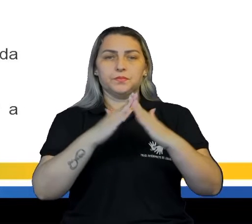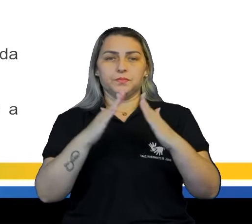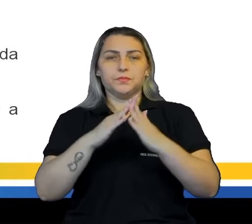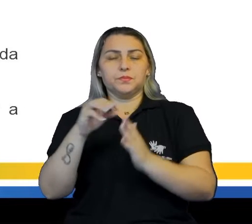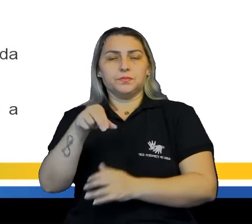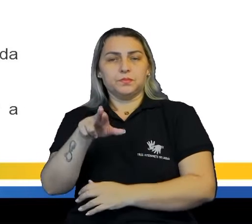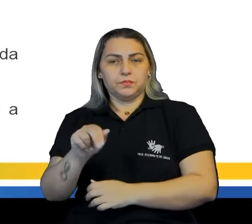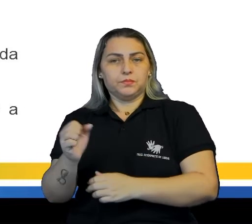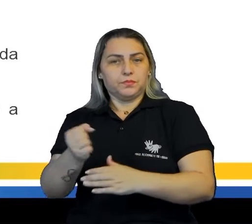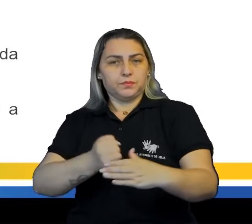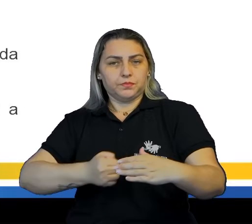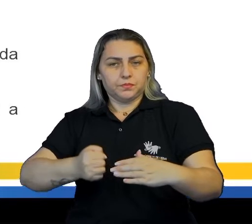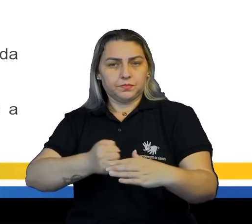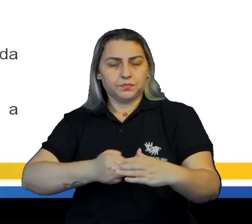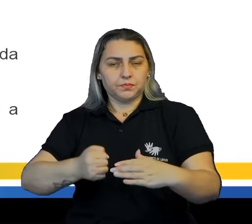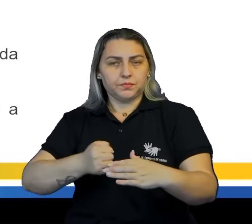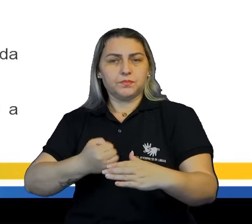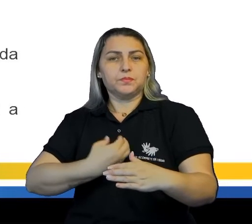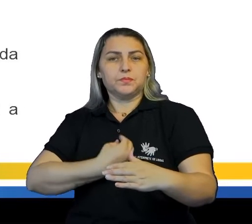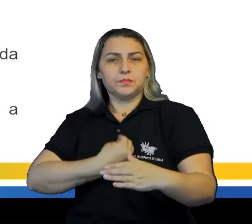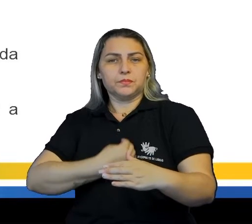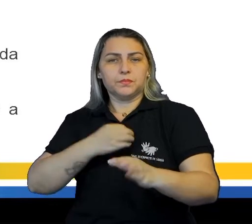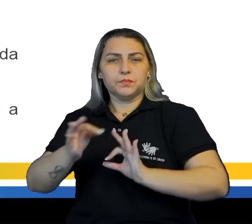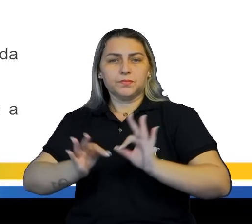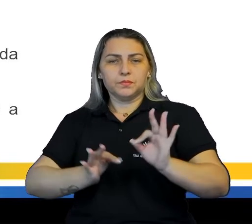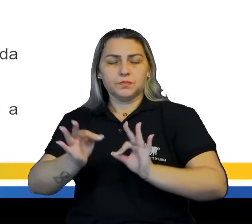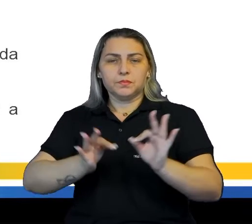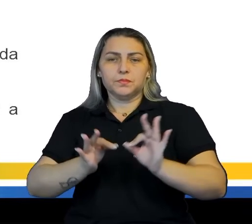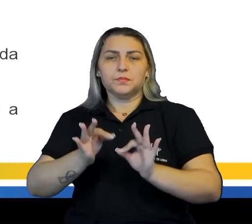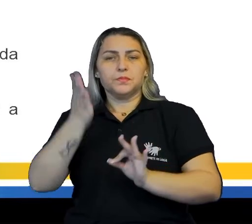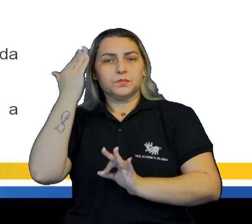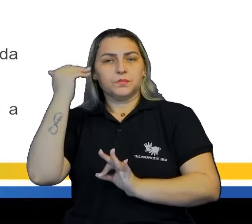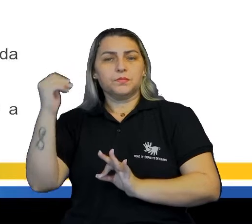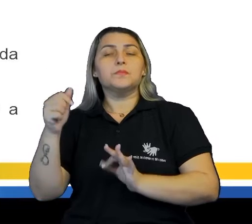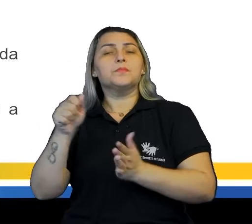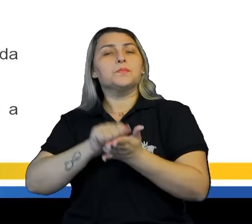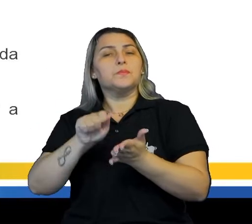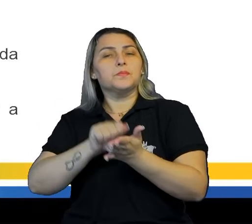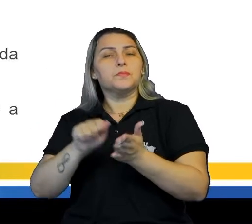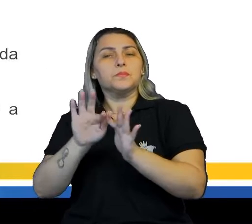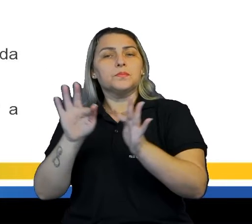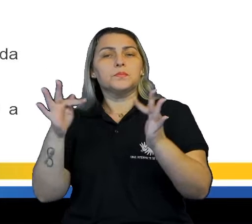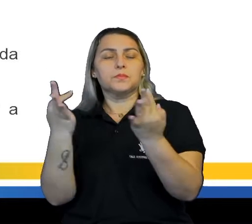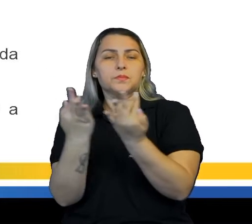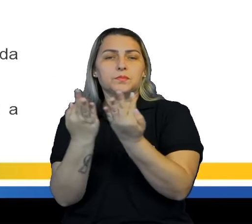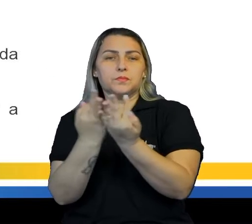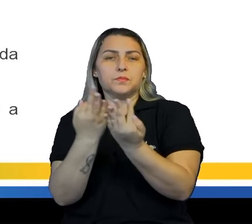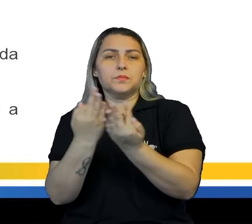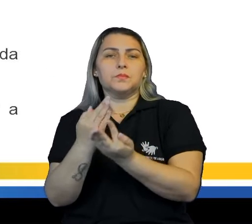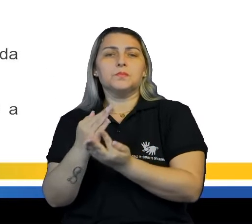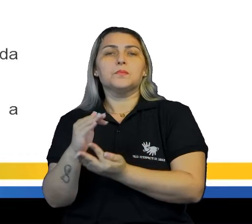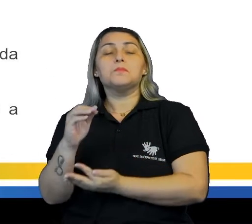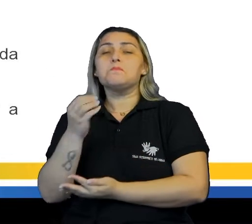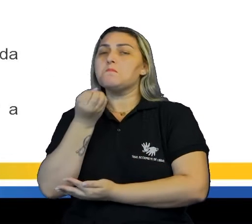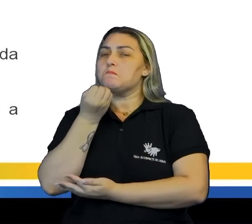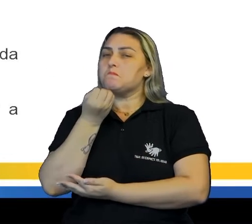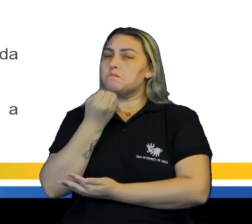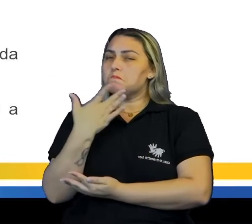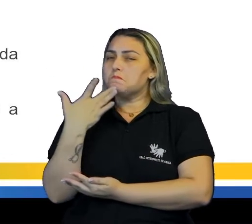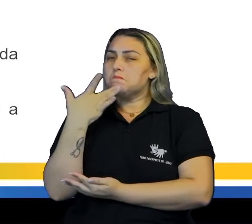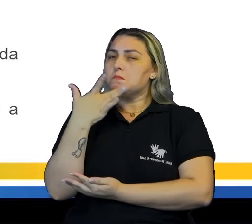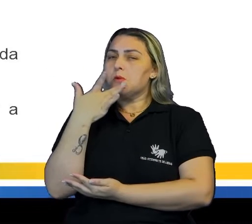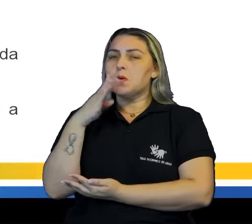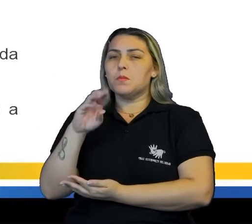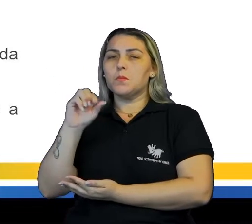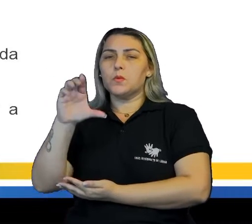casa, a Maria estava na cozinha preparando a famosa receita da família. Boa pra caramba, o